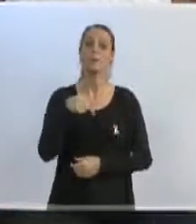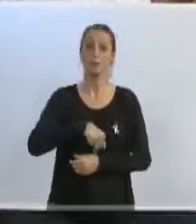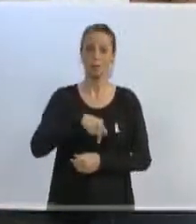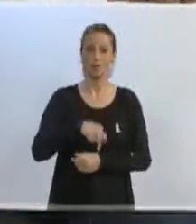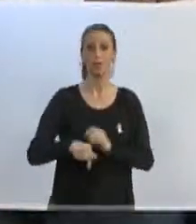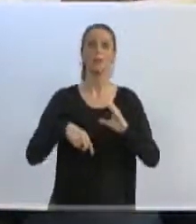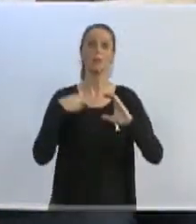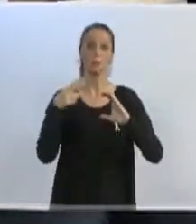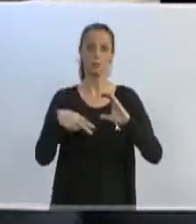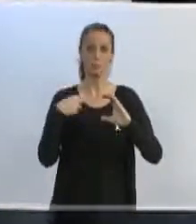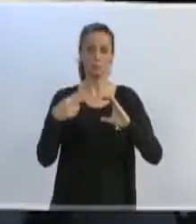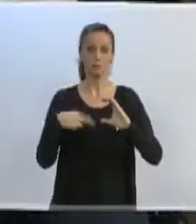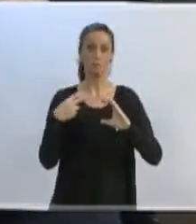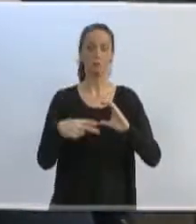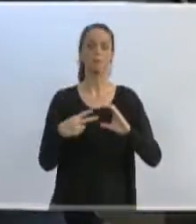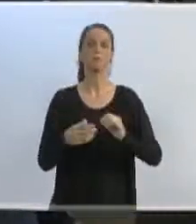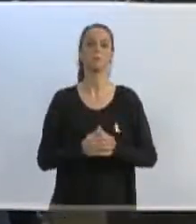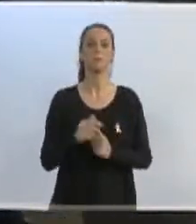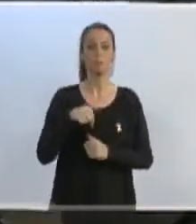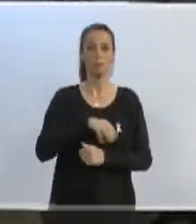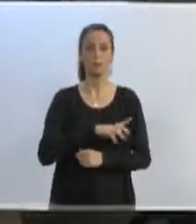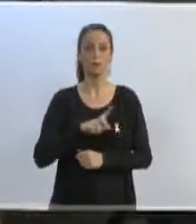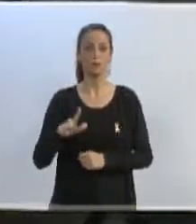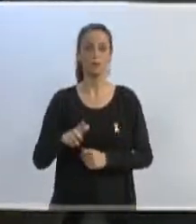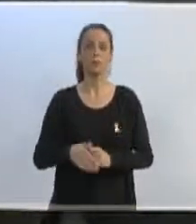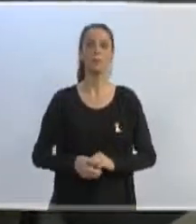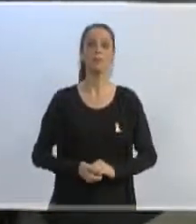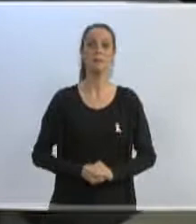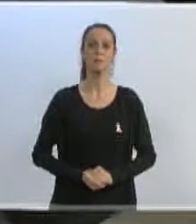na Câmara de Vereadores de Blumenau.